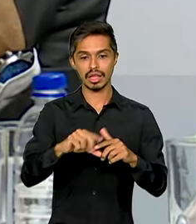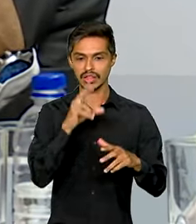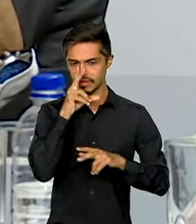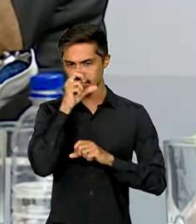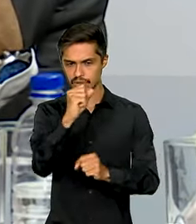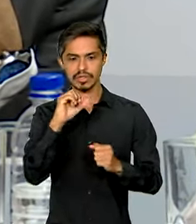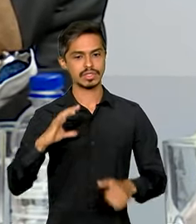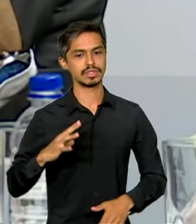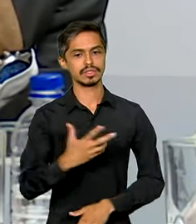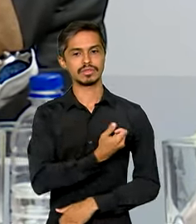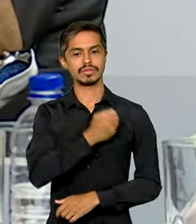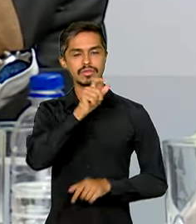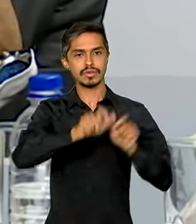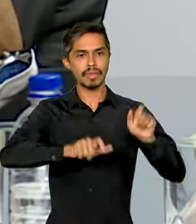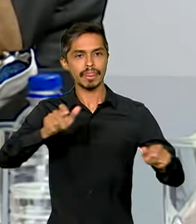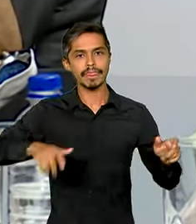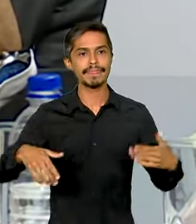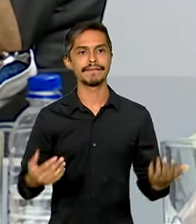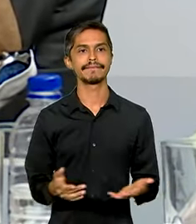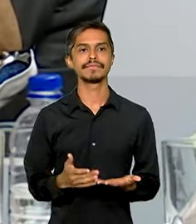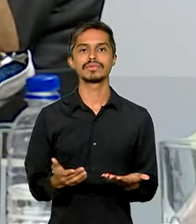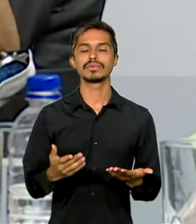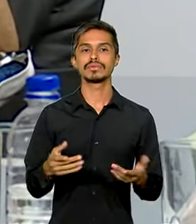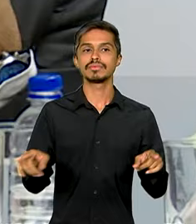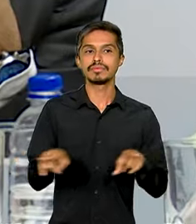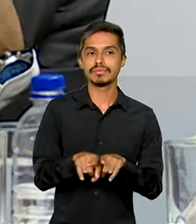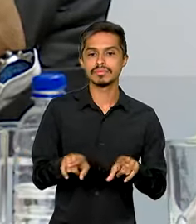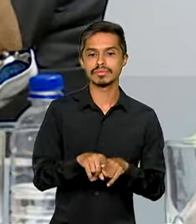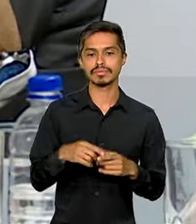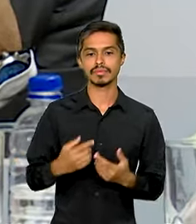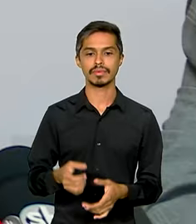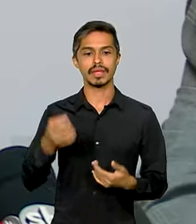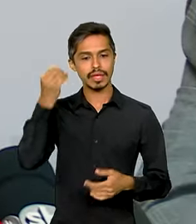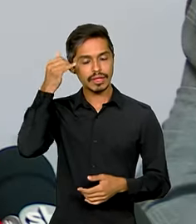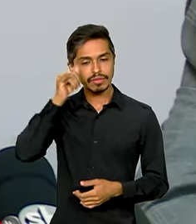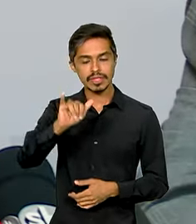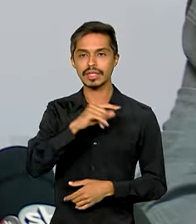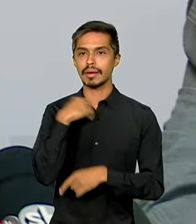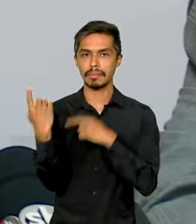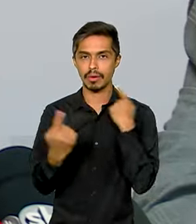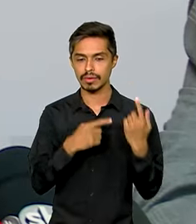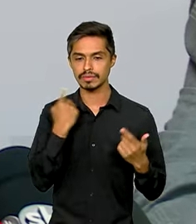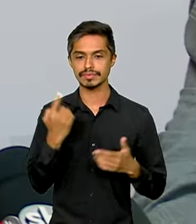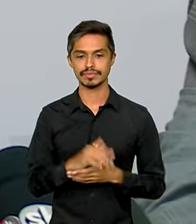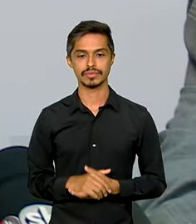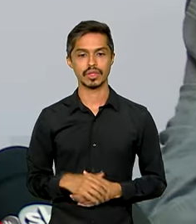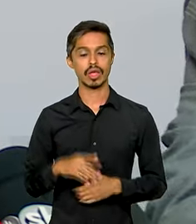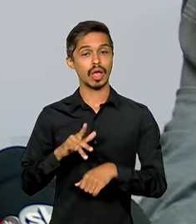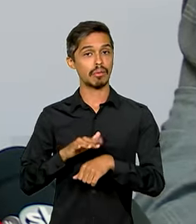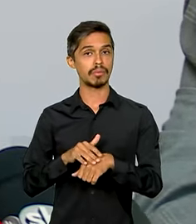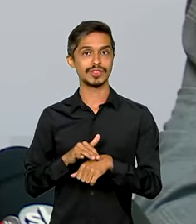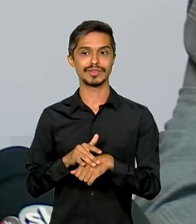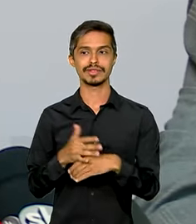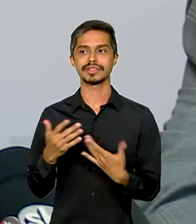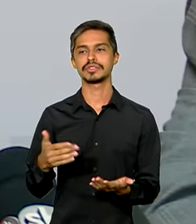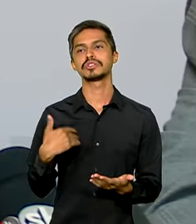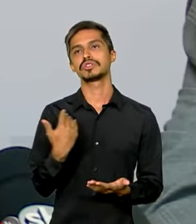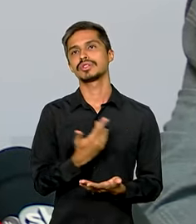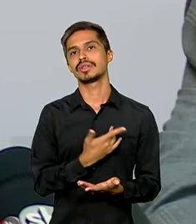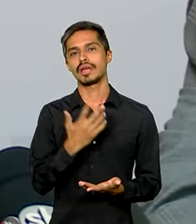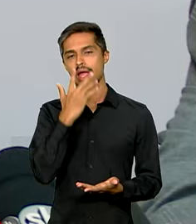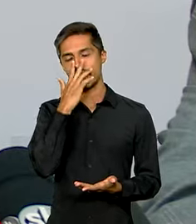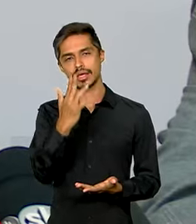para salvar vidas, reduzir e evitar ao máximo os óbitos por dengue. Não é uma doença para nos